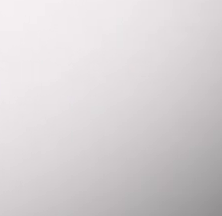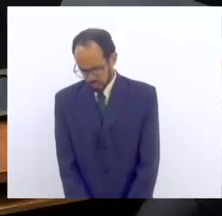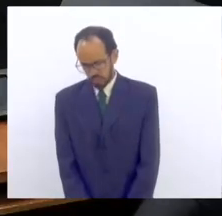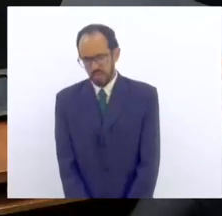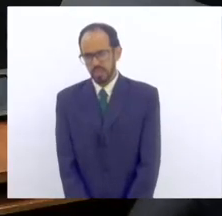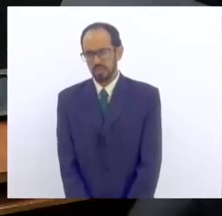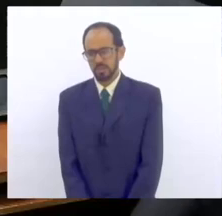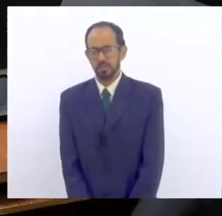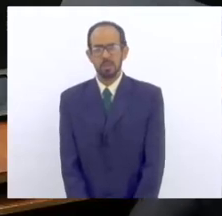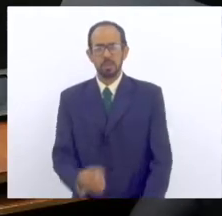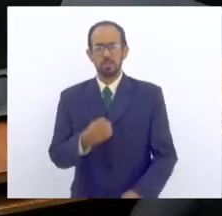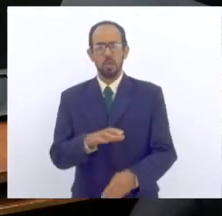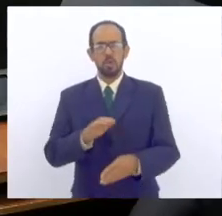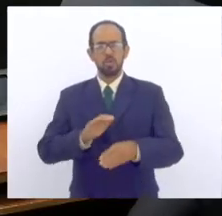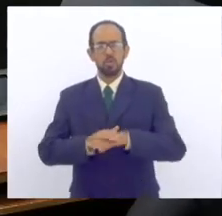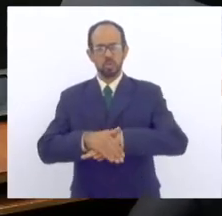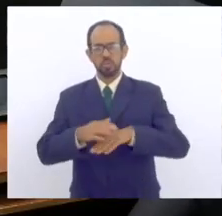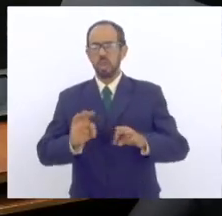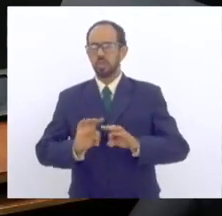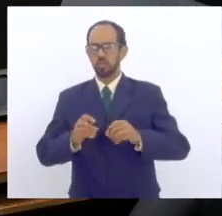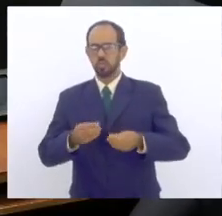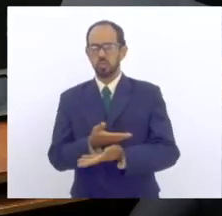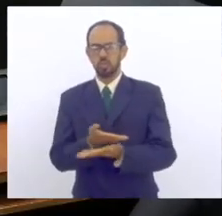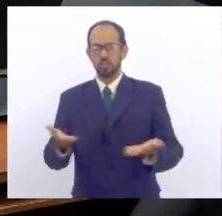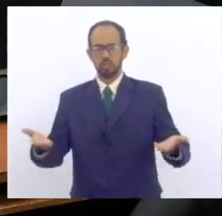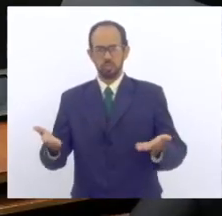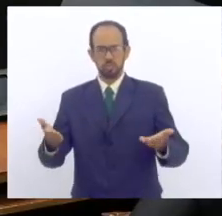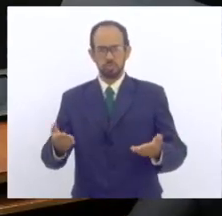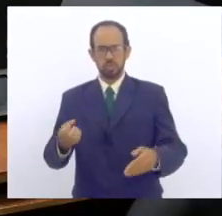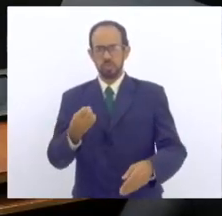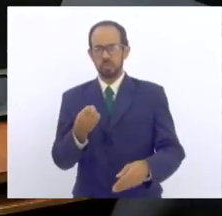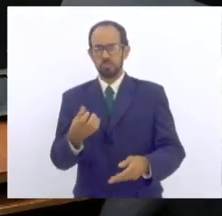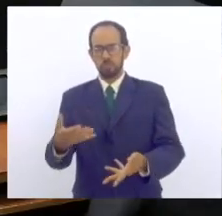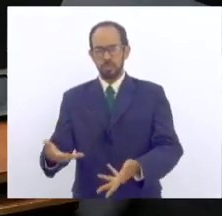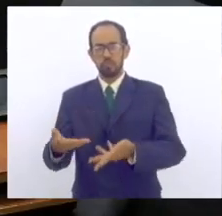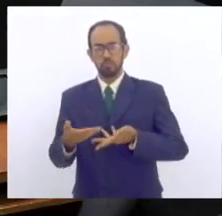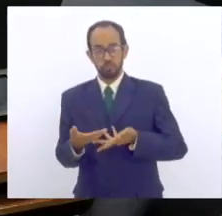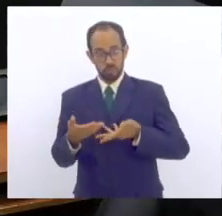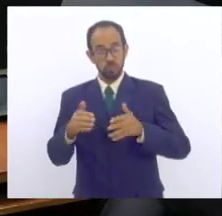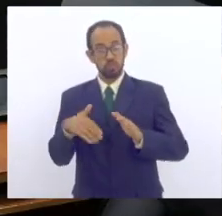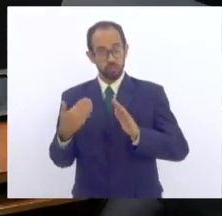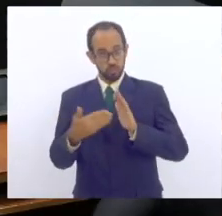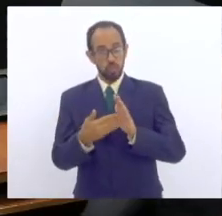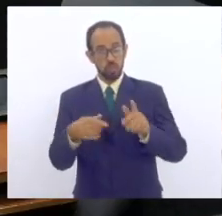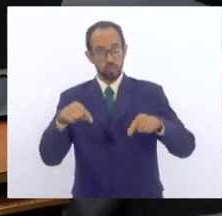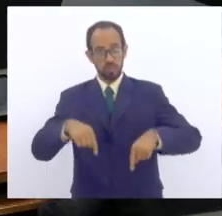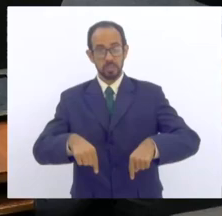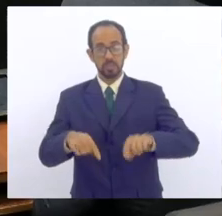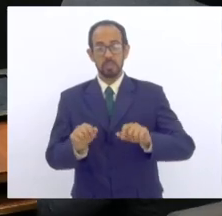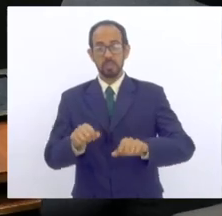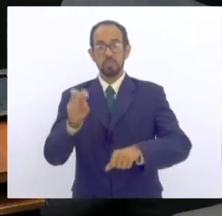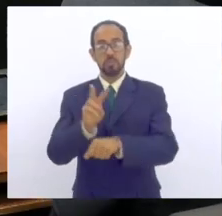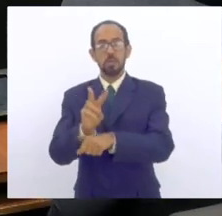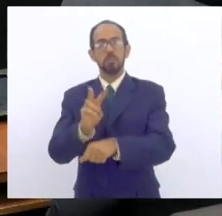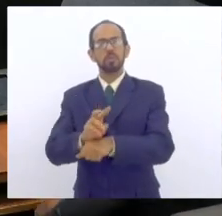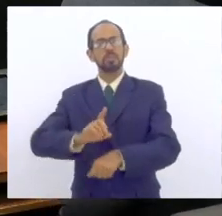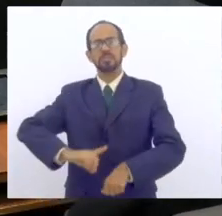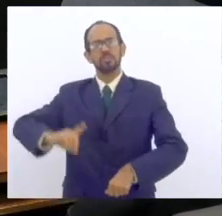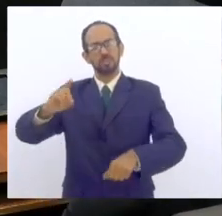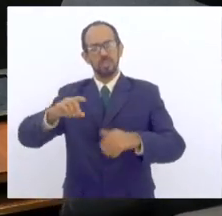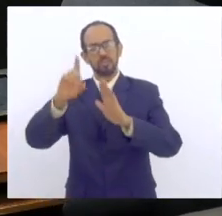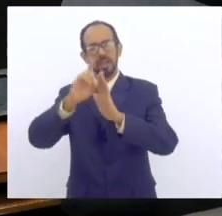Boa noite a todas e todos sejam todos bem-vindos sobre a proteção de Deus